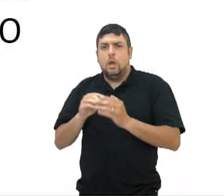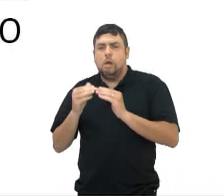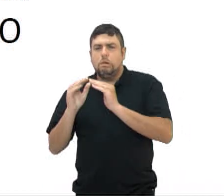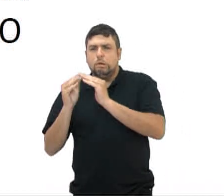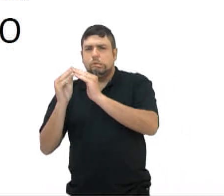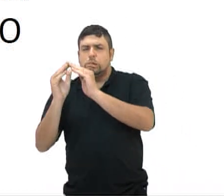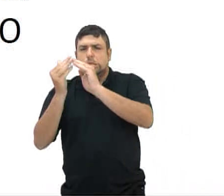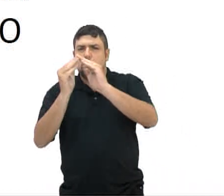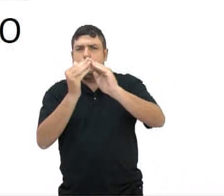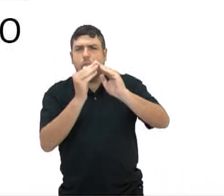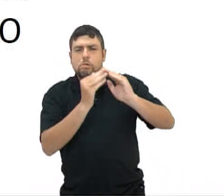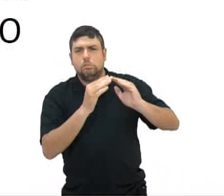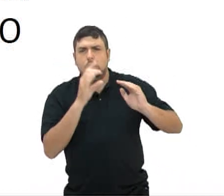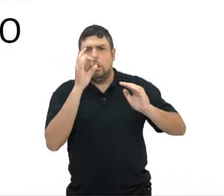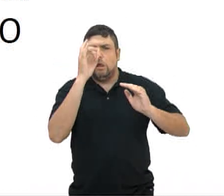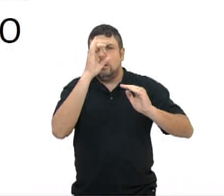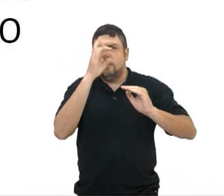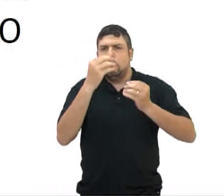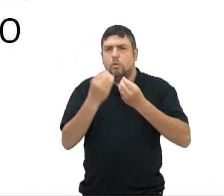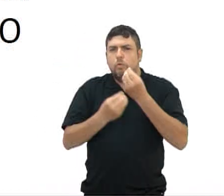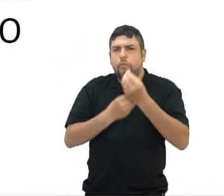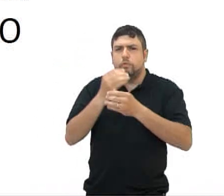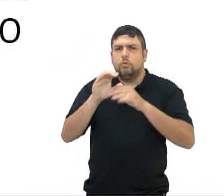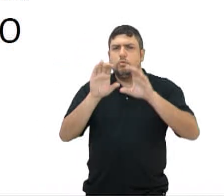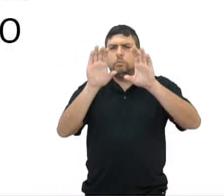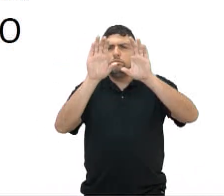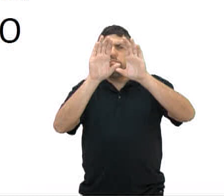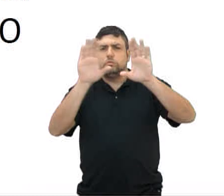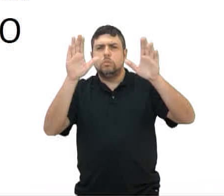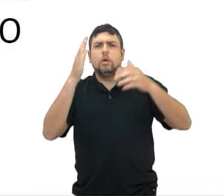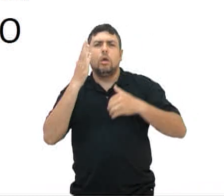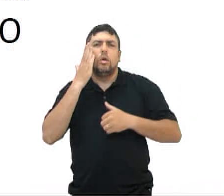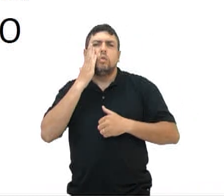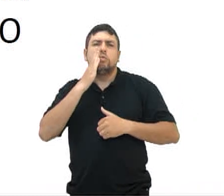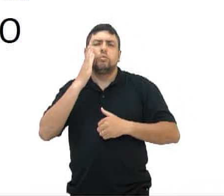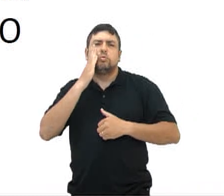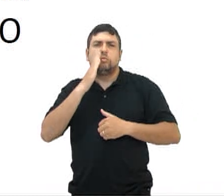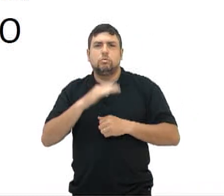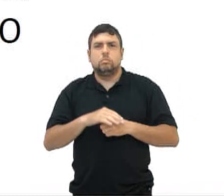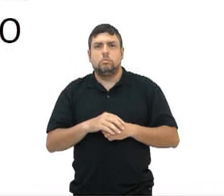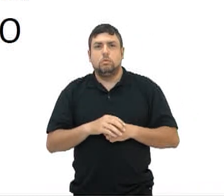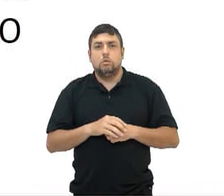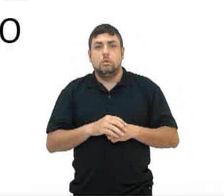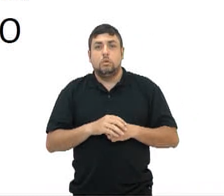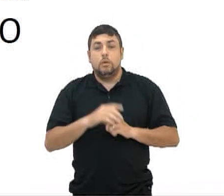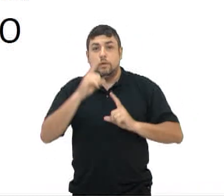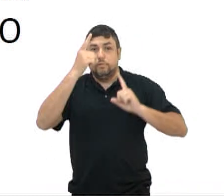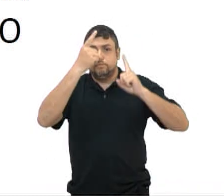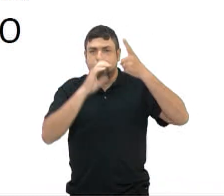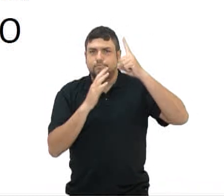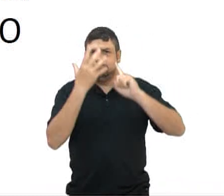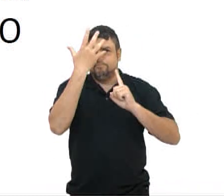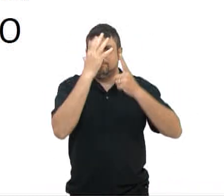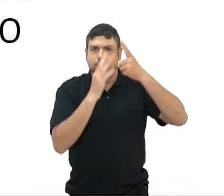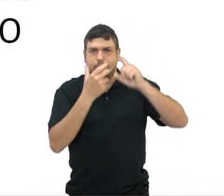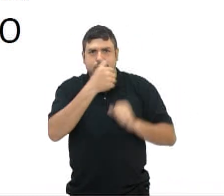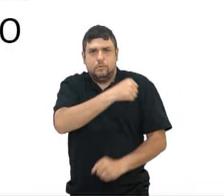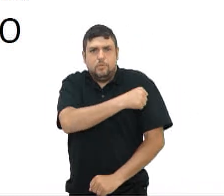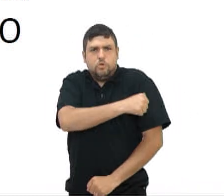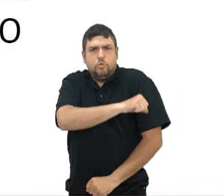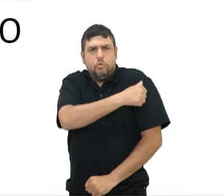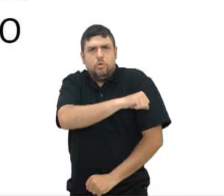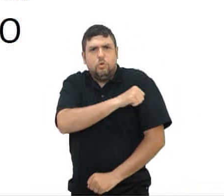favela, sobre o azul cabralino, são fatos estéticos. O carnaval no Rio é o acontecimento religioso da